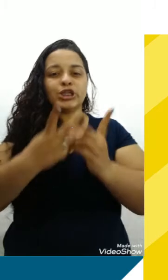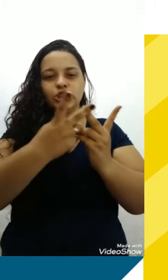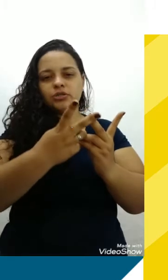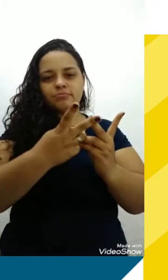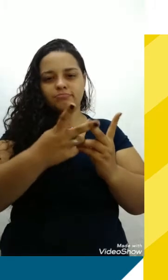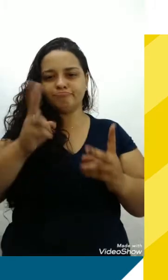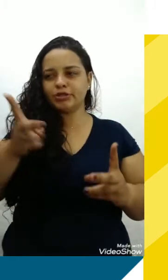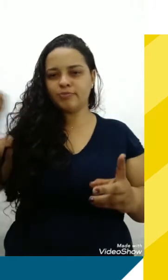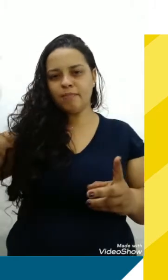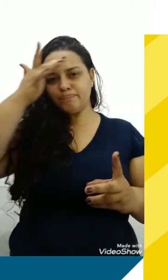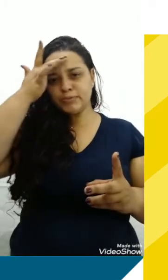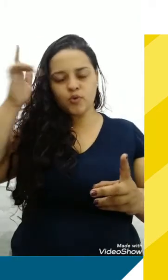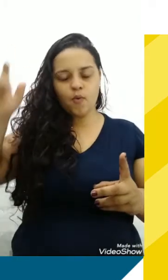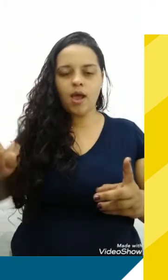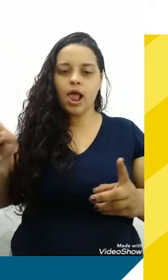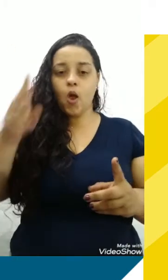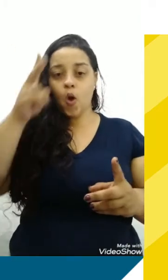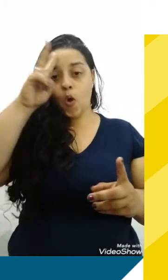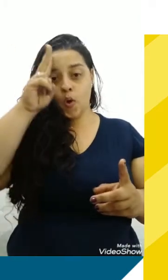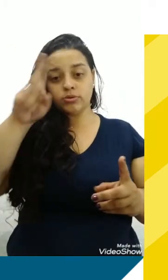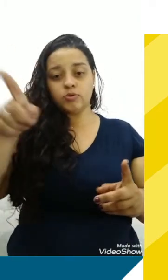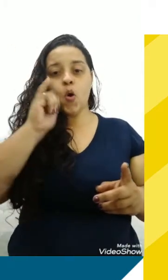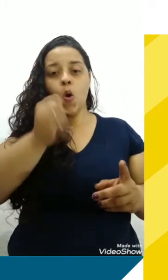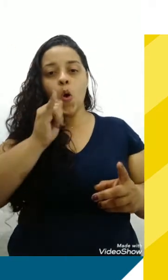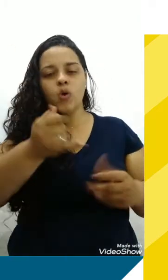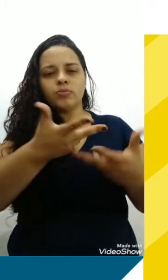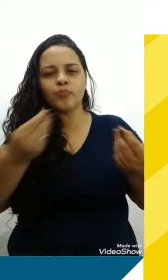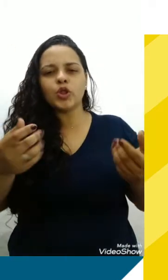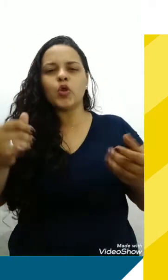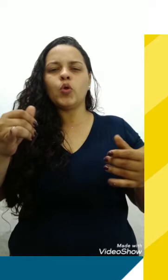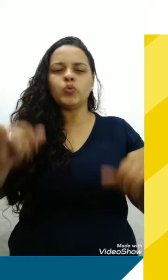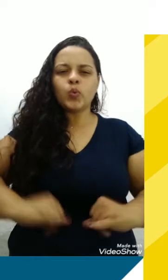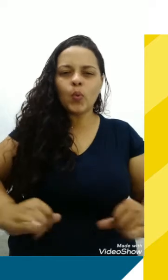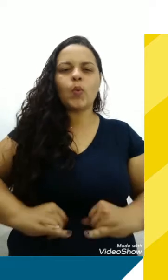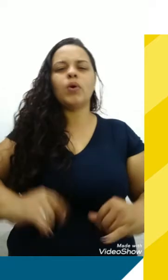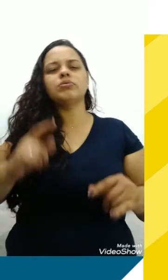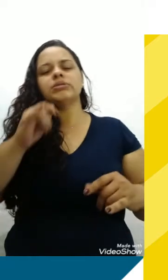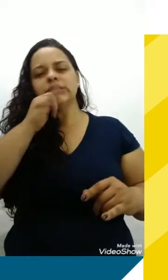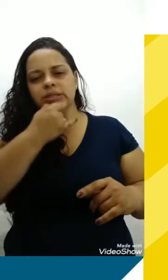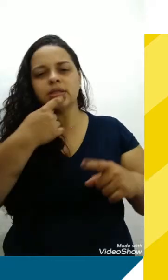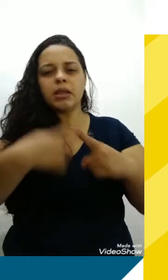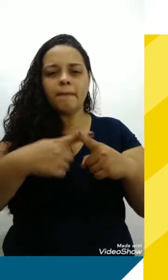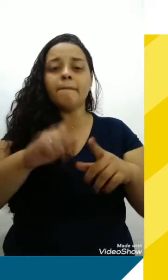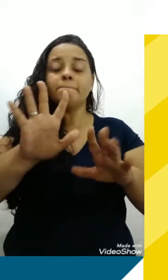que é todo contado na primeira pessoa pela própria personagem, traz narrativas de muita dor e tristeza, mas